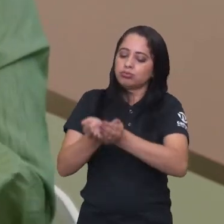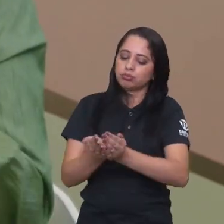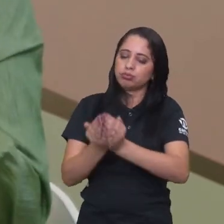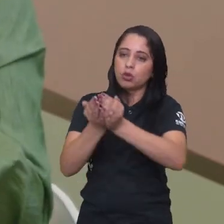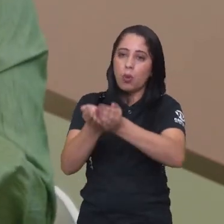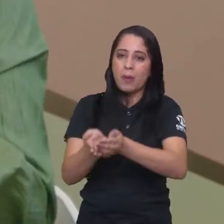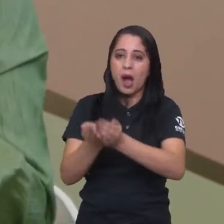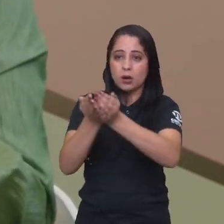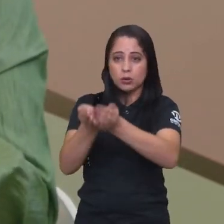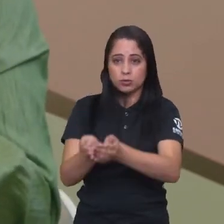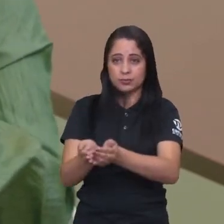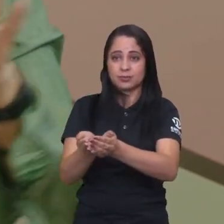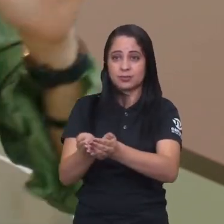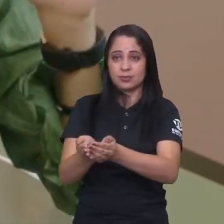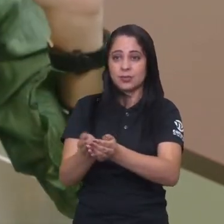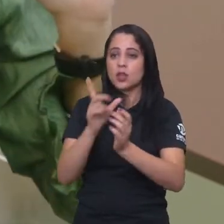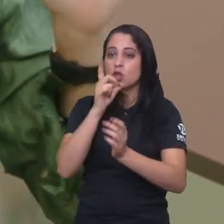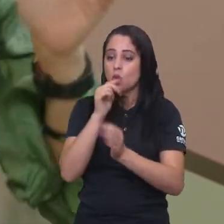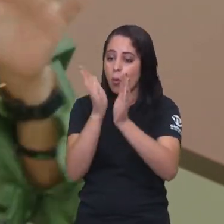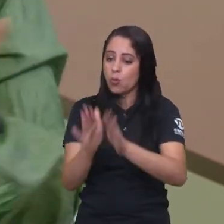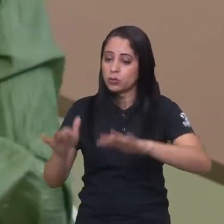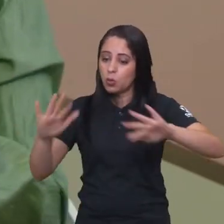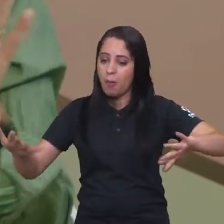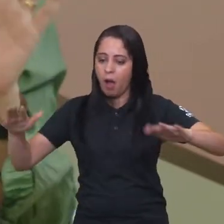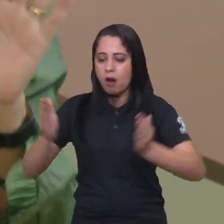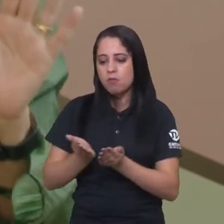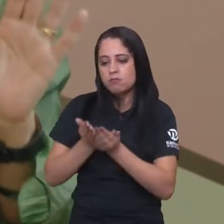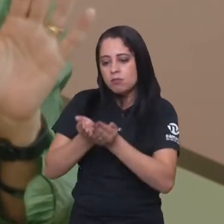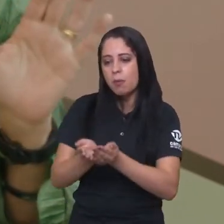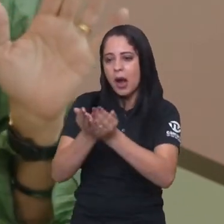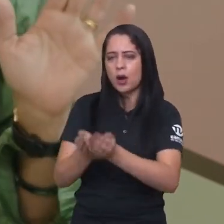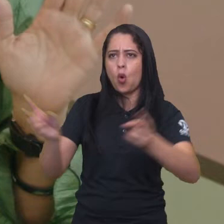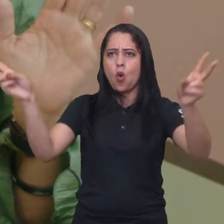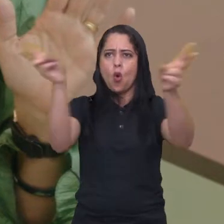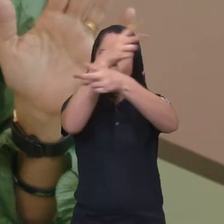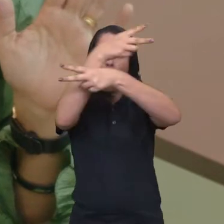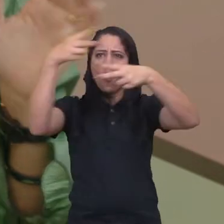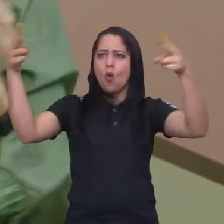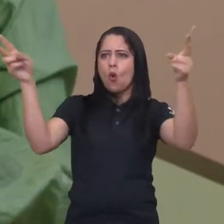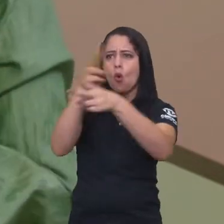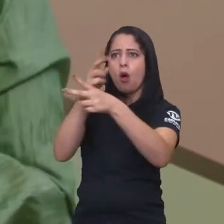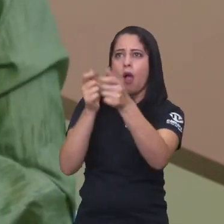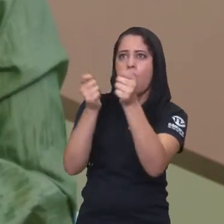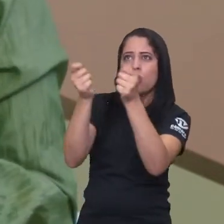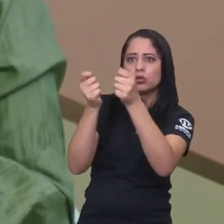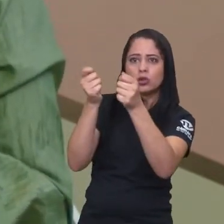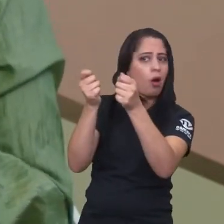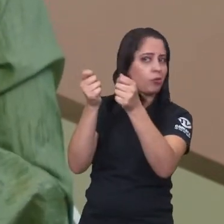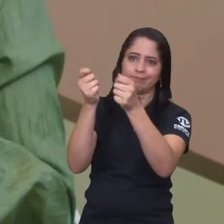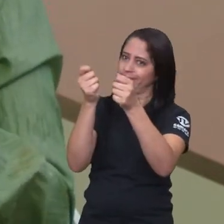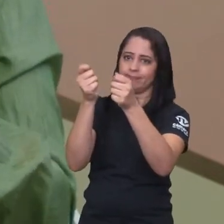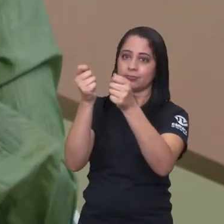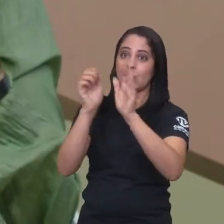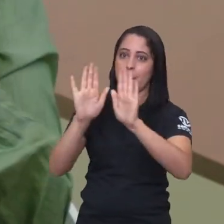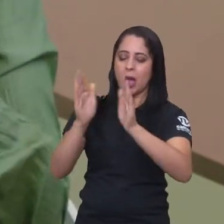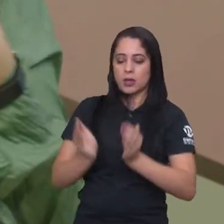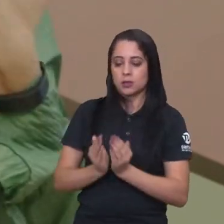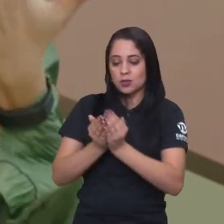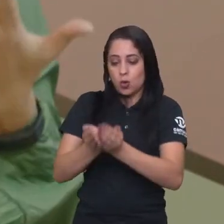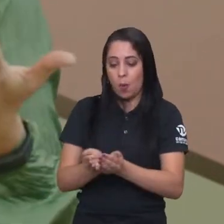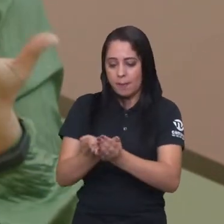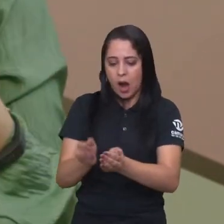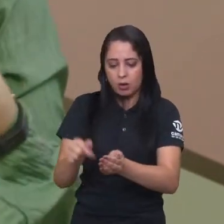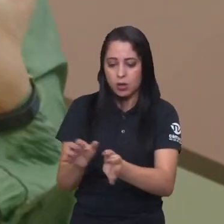mar. Eu não tenho controle do vento, eu não tenho controle do mar. Mas eu posso, né, ajustar as velas, eu posso ajustar